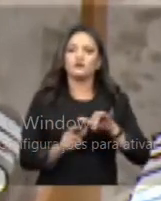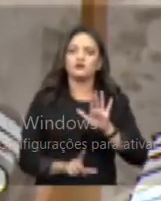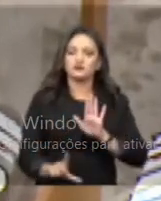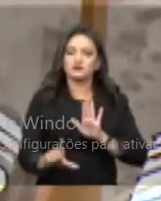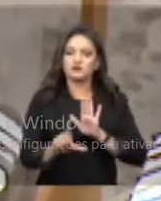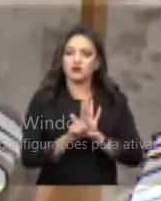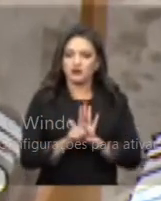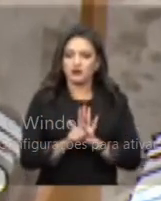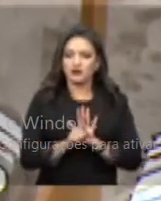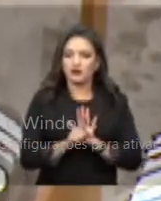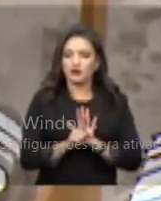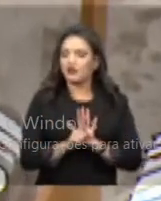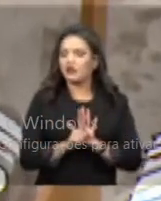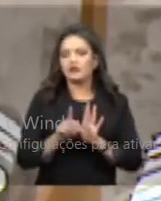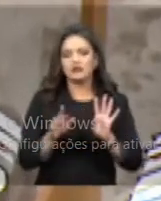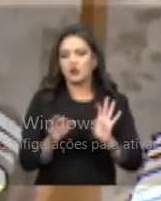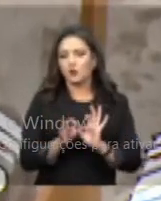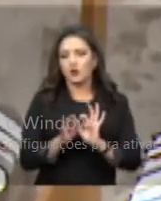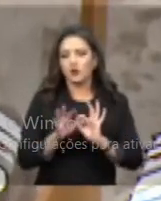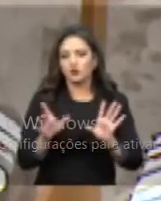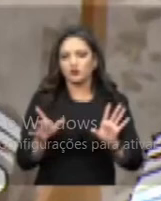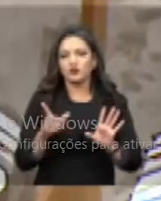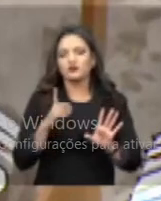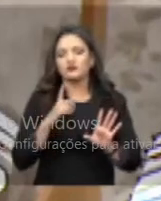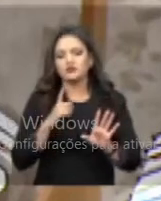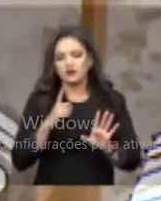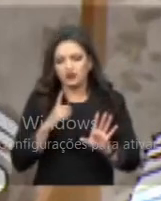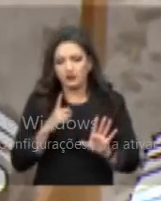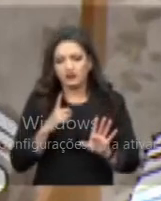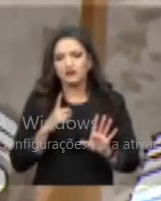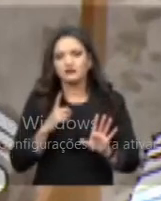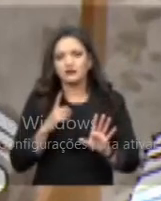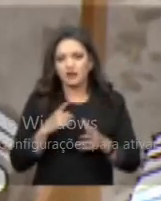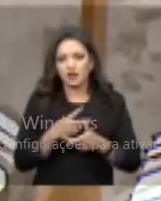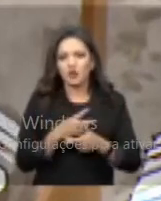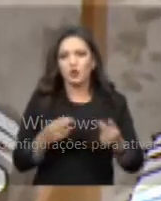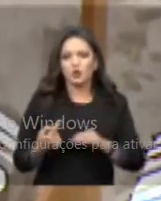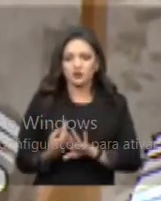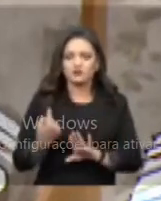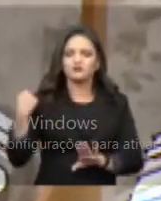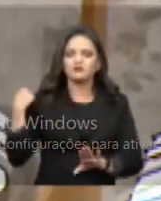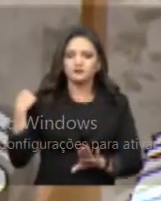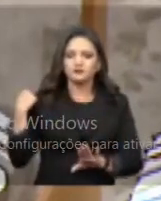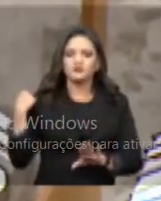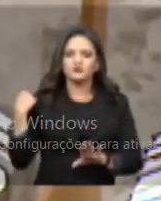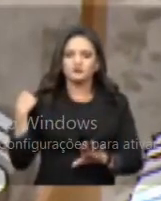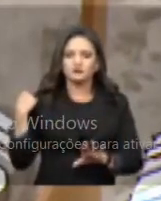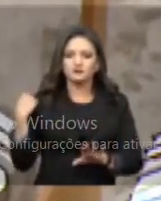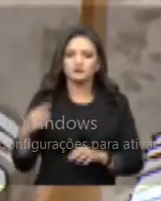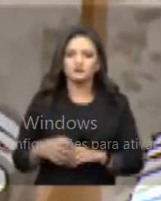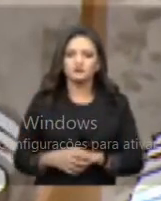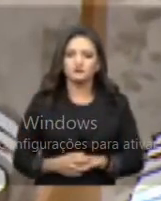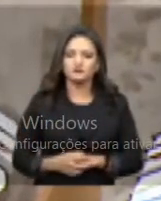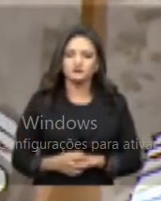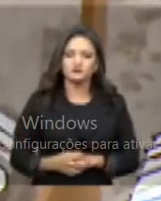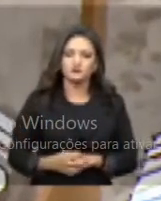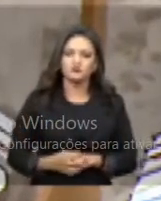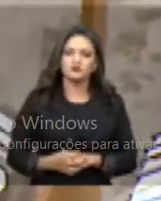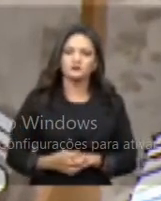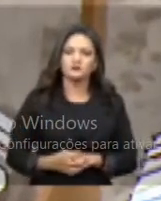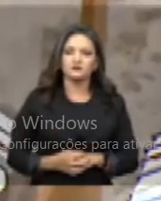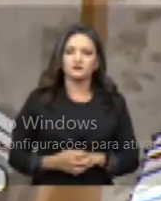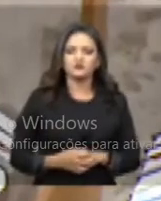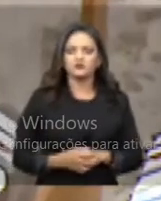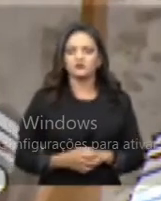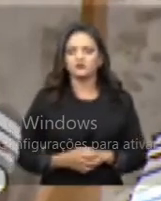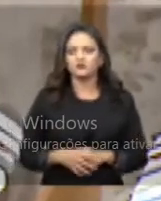não autoriza por si só a rejeitar a alegação de ocorrência do ato de improbidade, que tampouco se acha